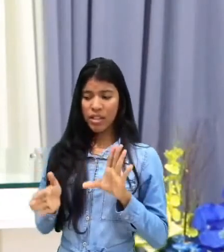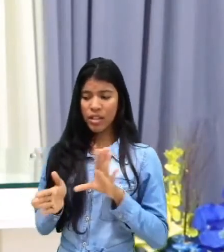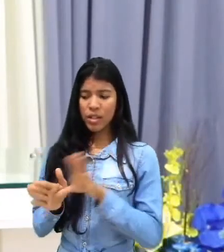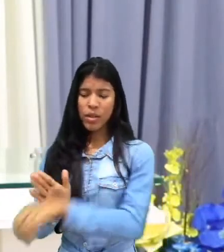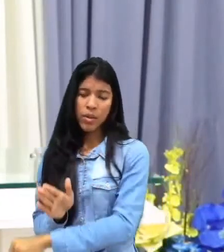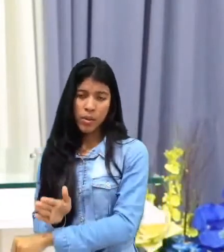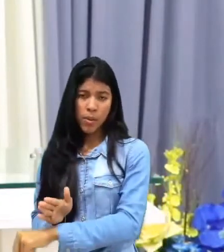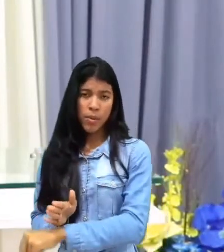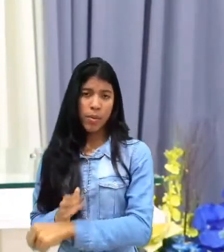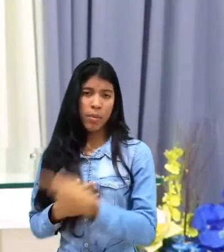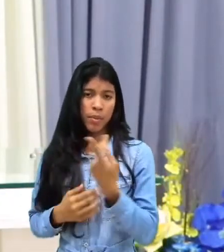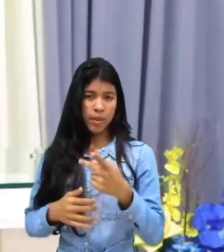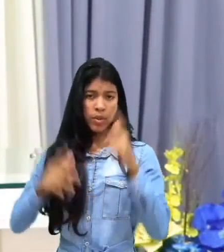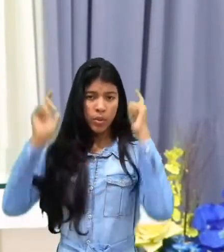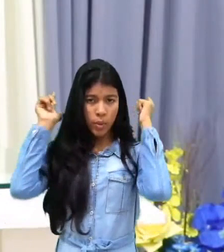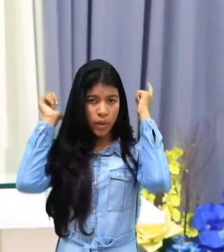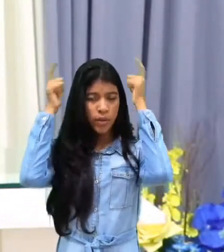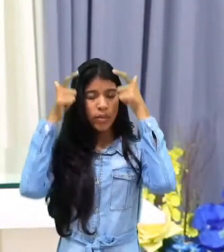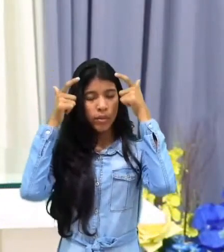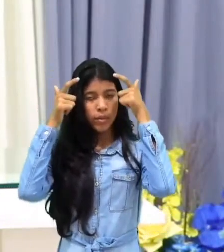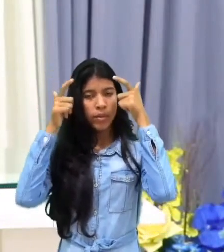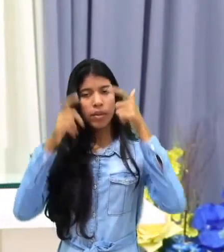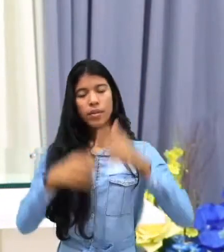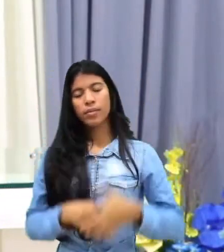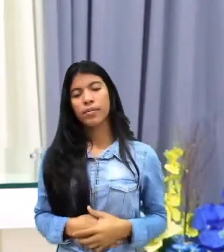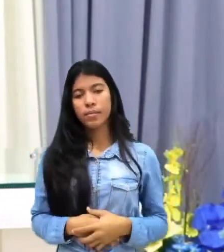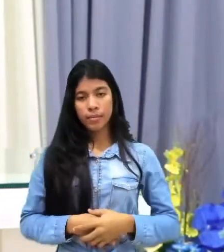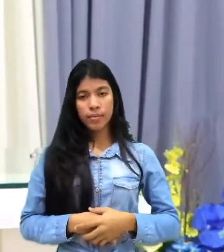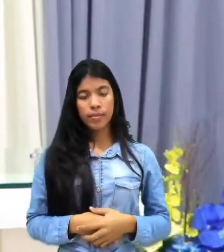Guarde o que tens para que ninguém tome a tua coroa.